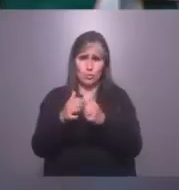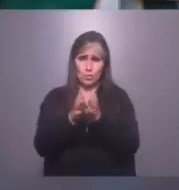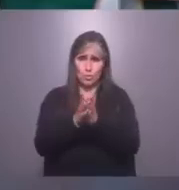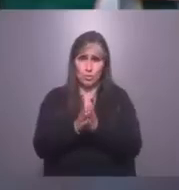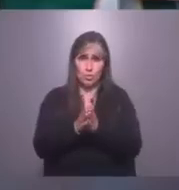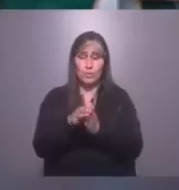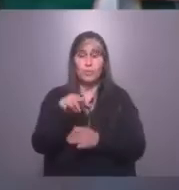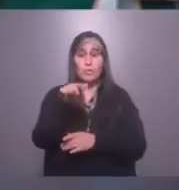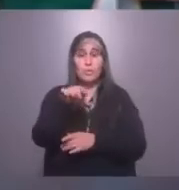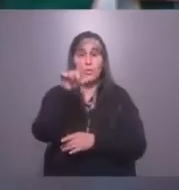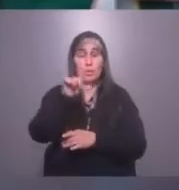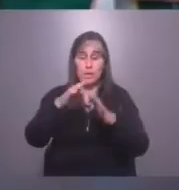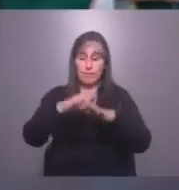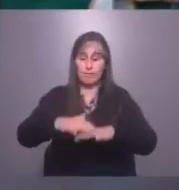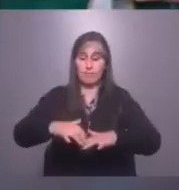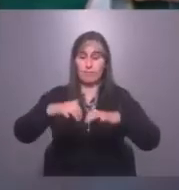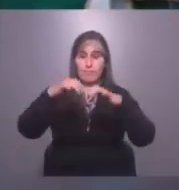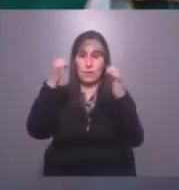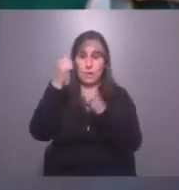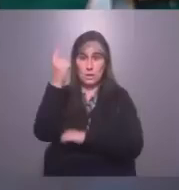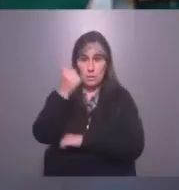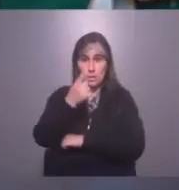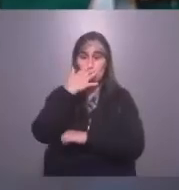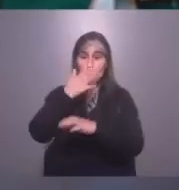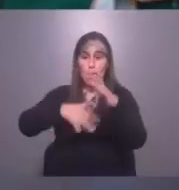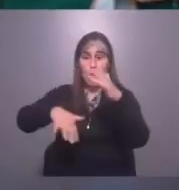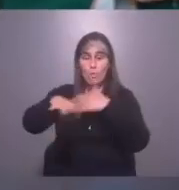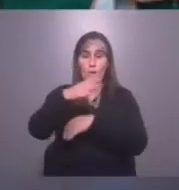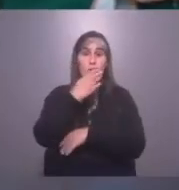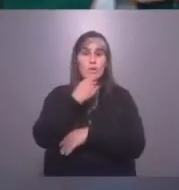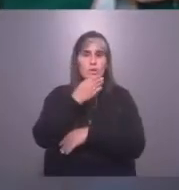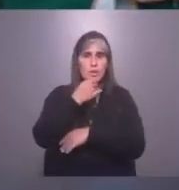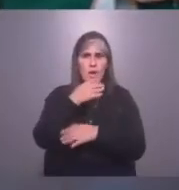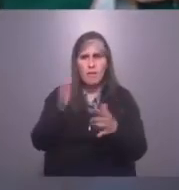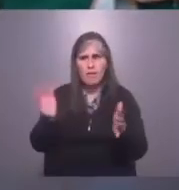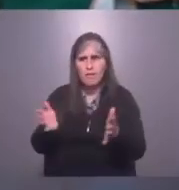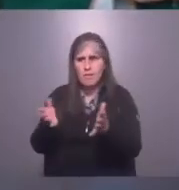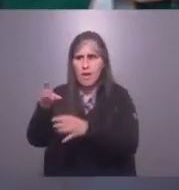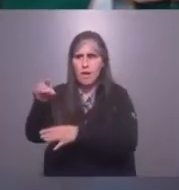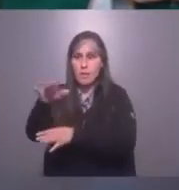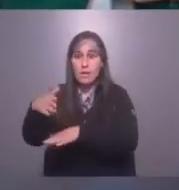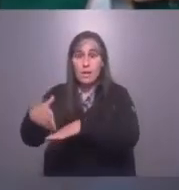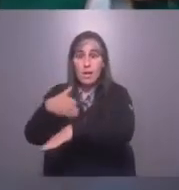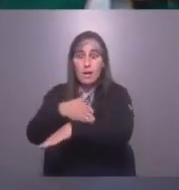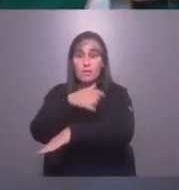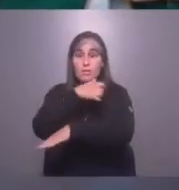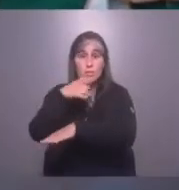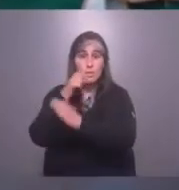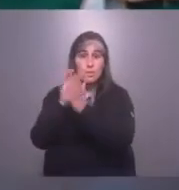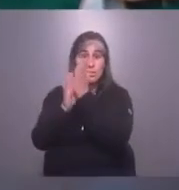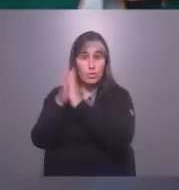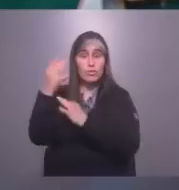para libertar o vosso povo e conduzi-lo à terra prometida. Na plenitude dos